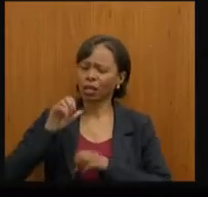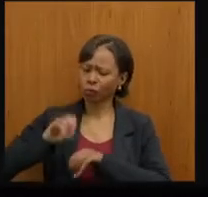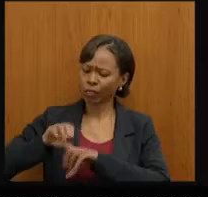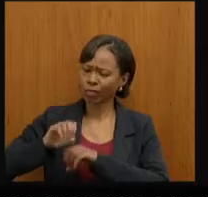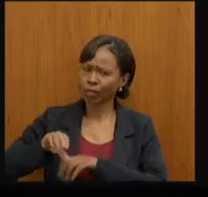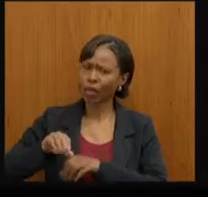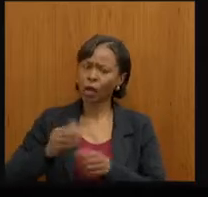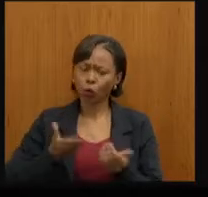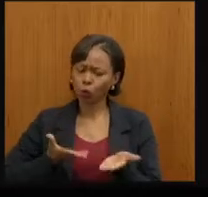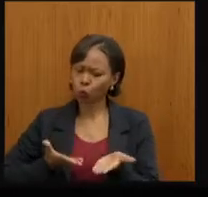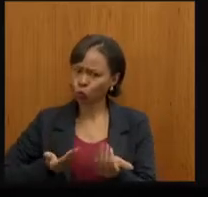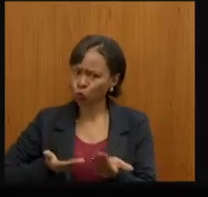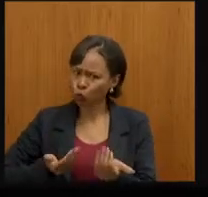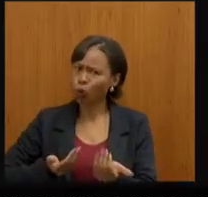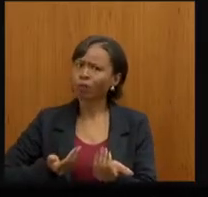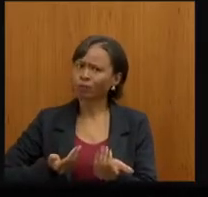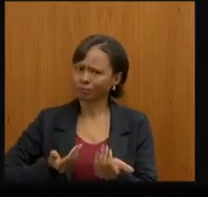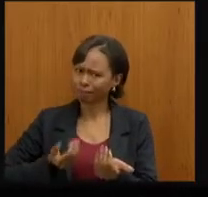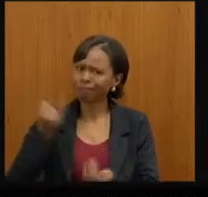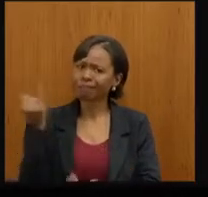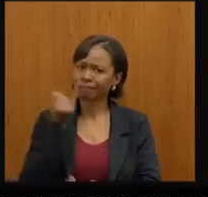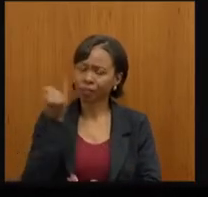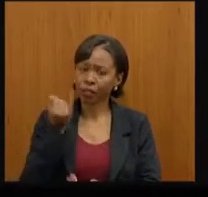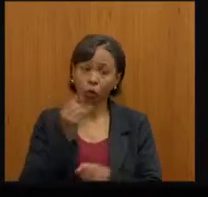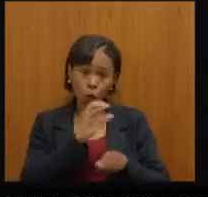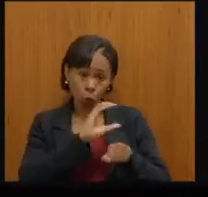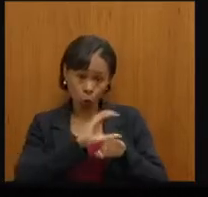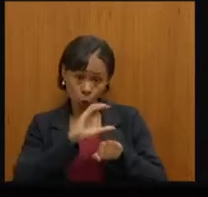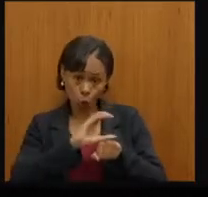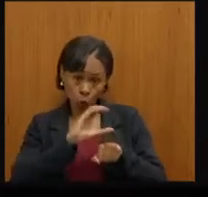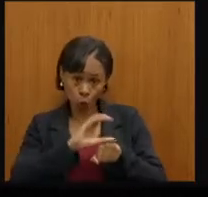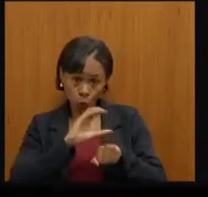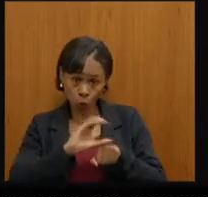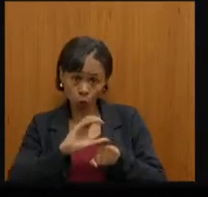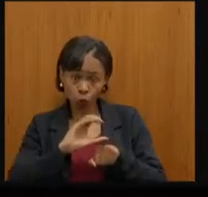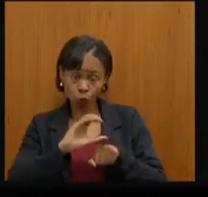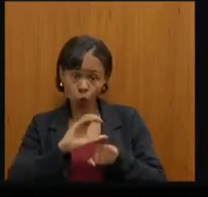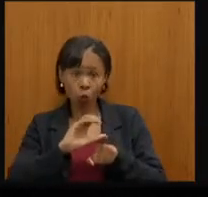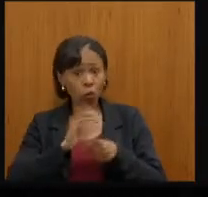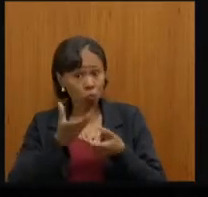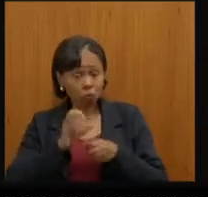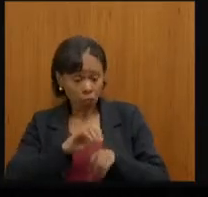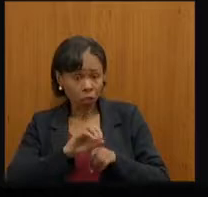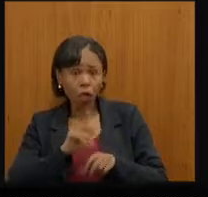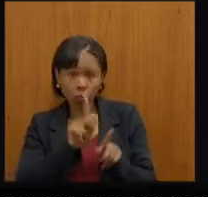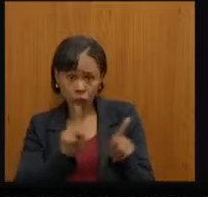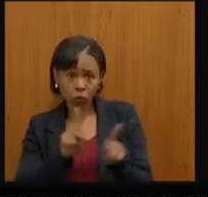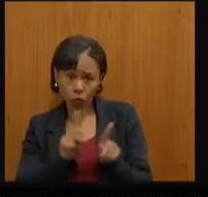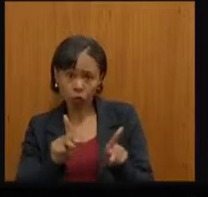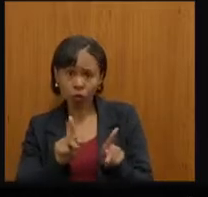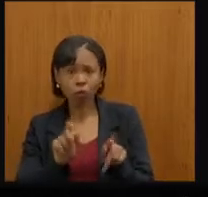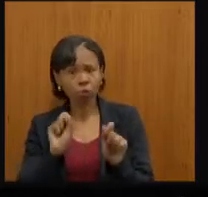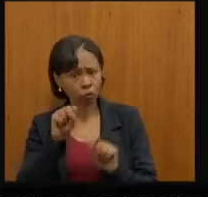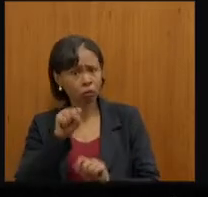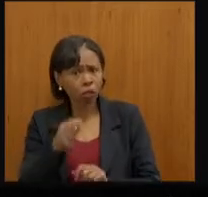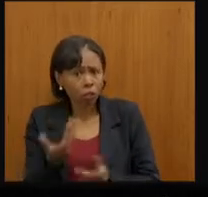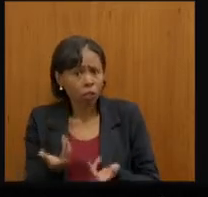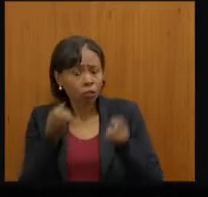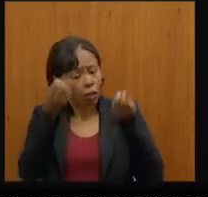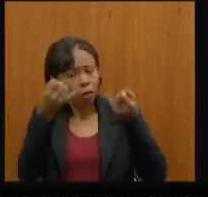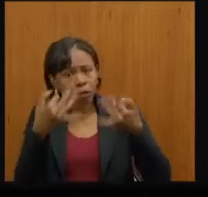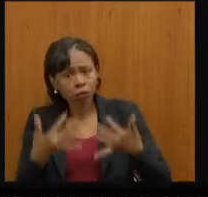é o curso de capacitação para professores porque não né dá um curso para